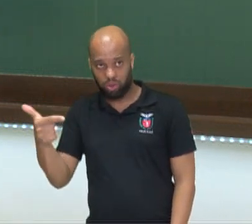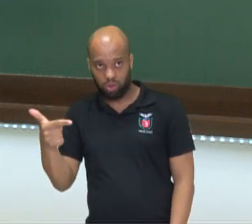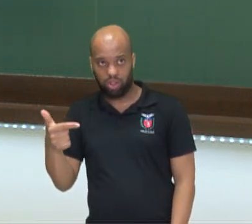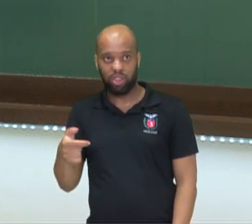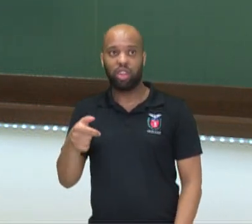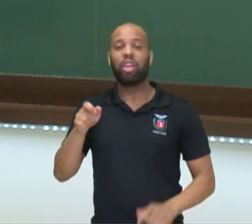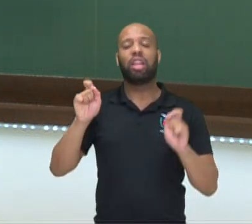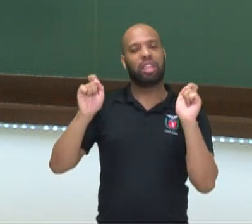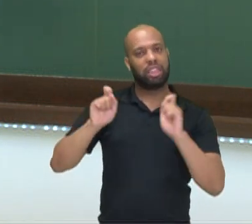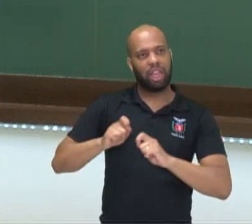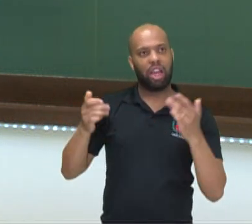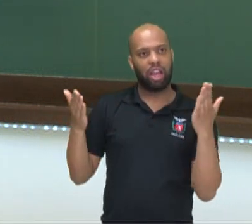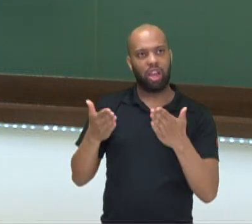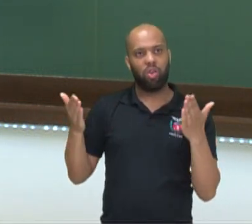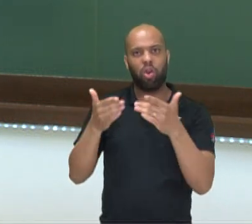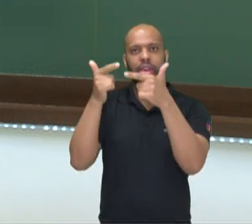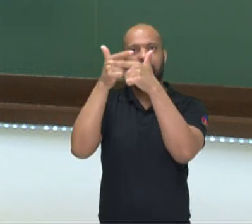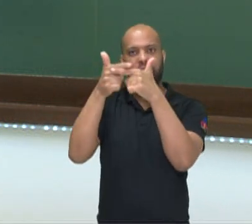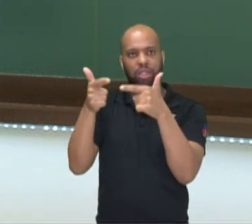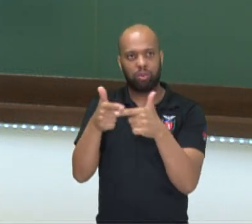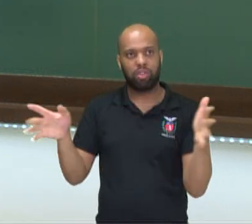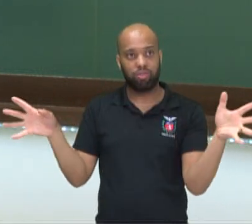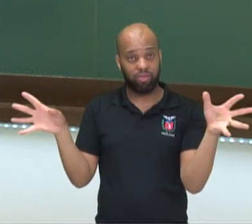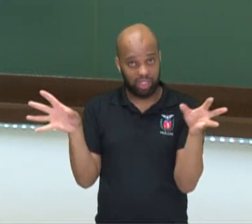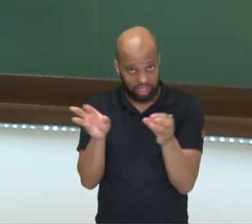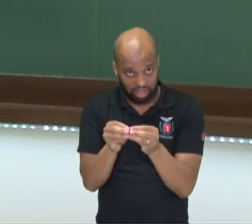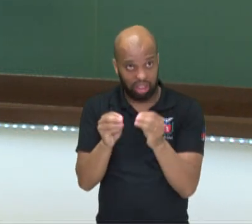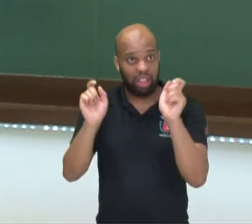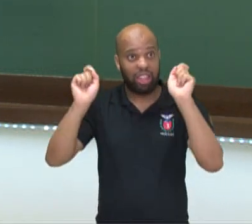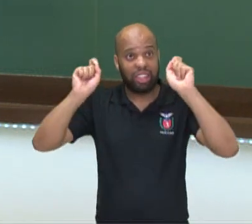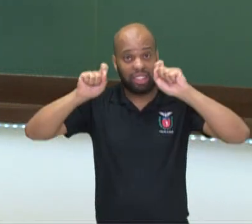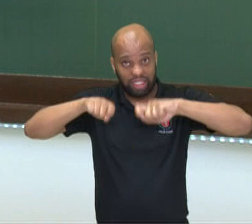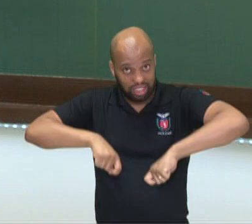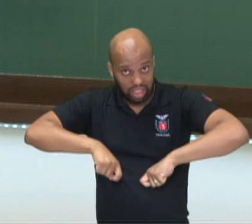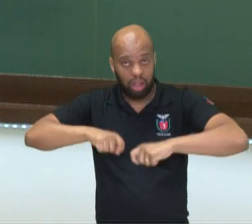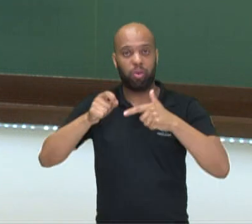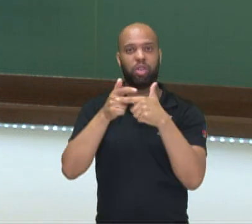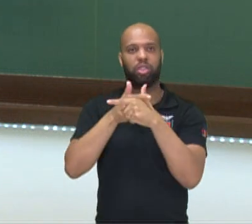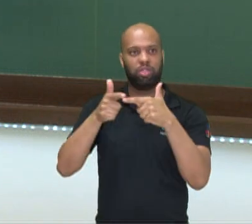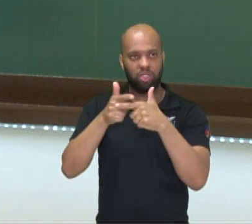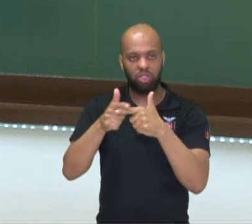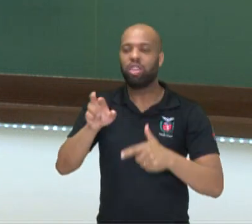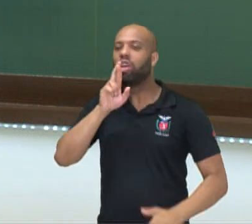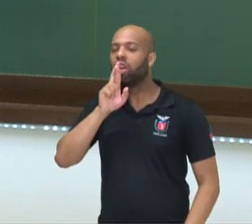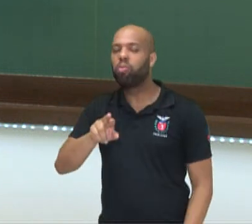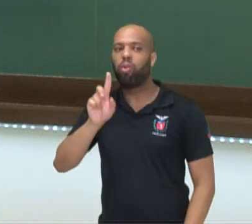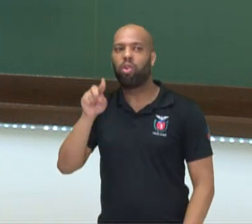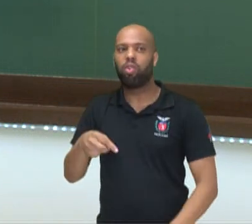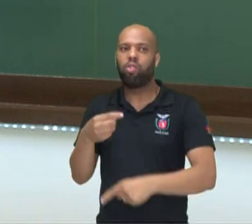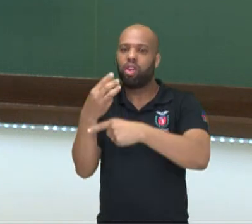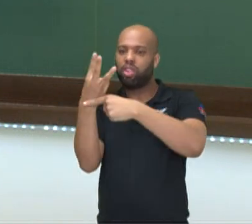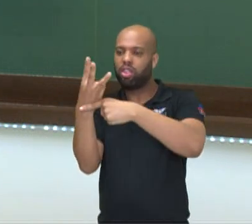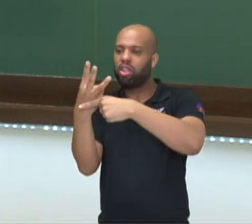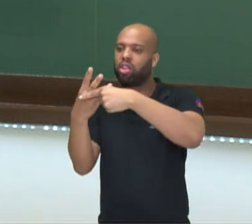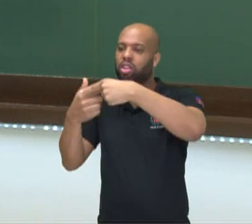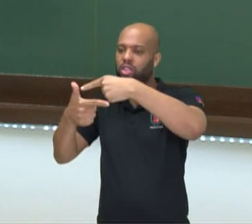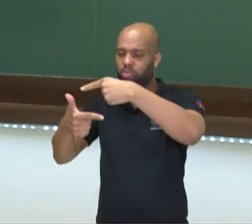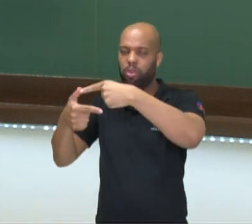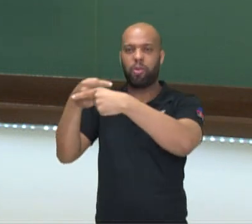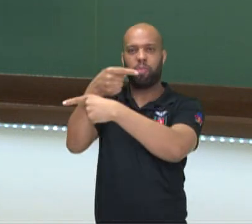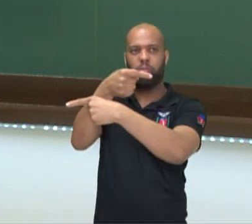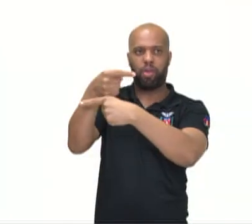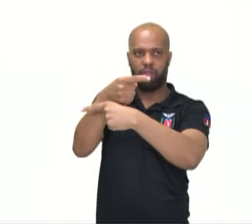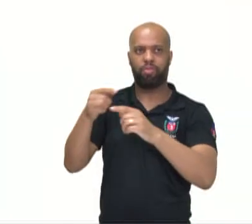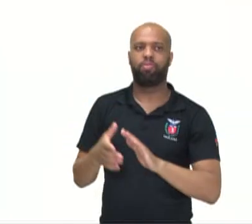novo, você vai ter 3 sobre 2. É claro que não é a única maneira de simplificar. Existem várias. Faz do jeito que você achar mais fácil.